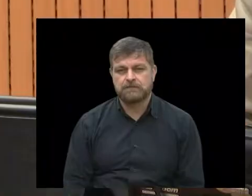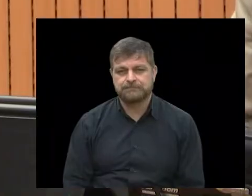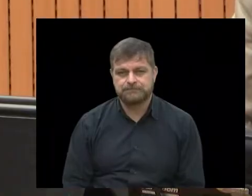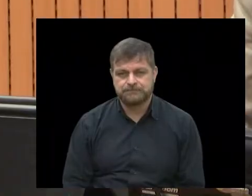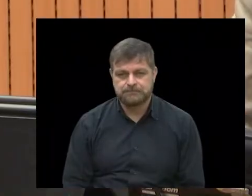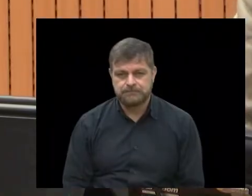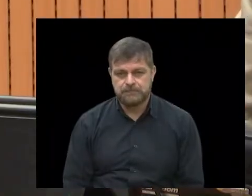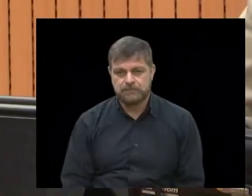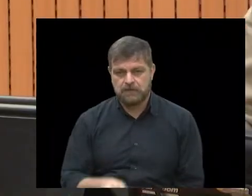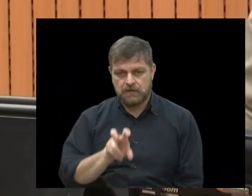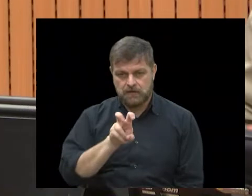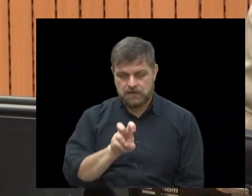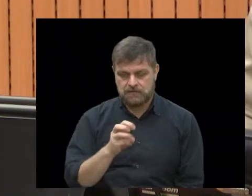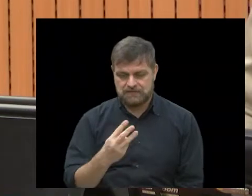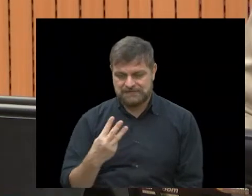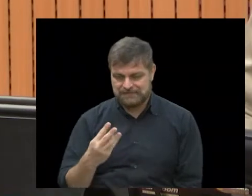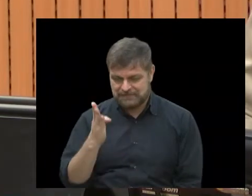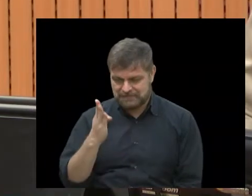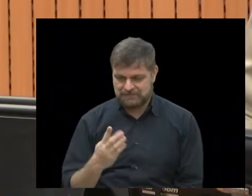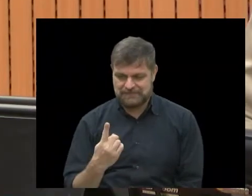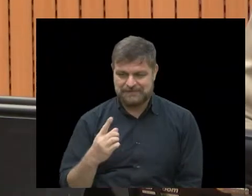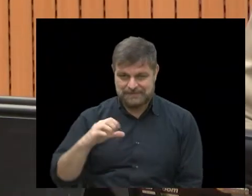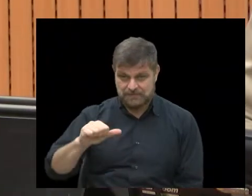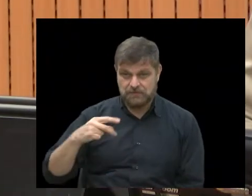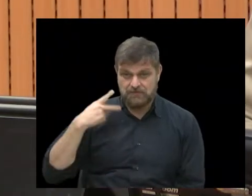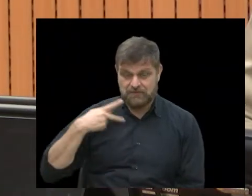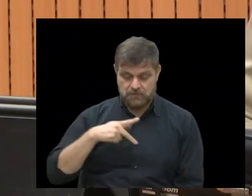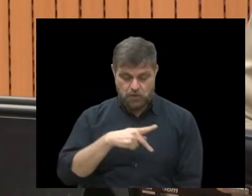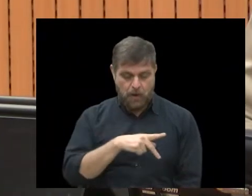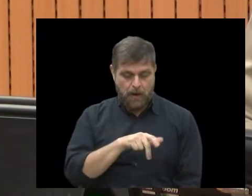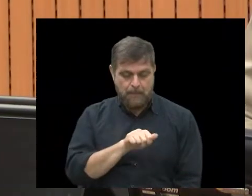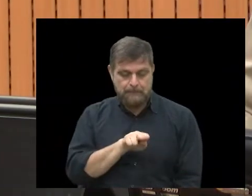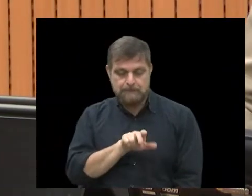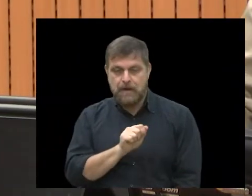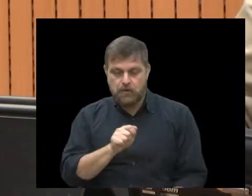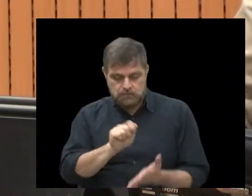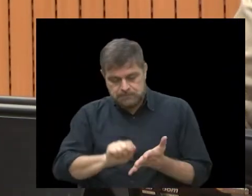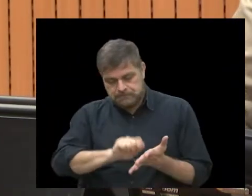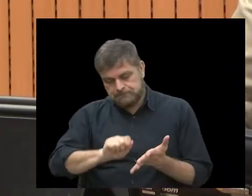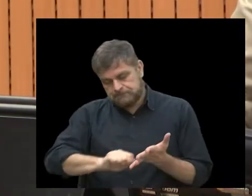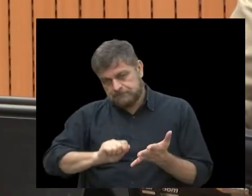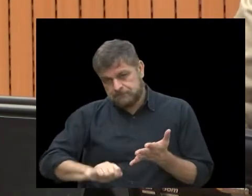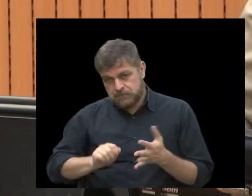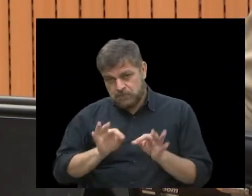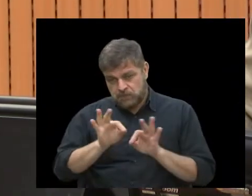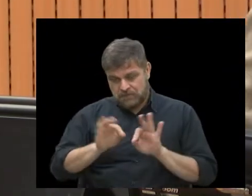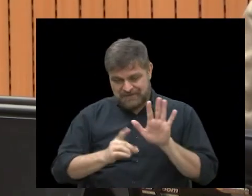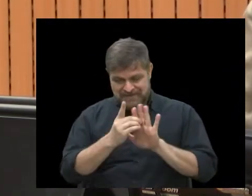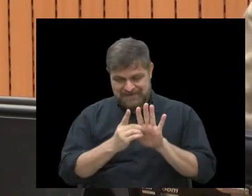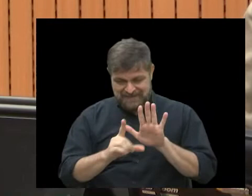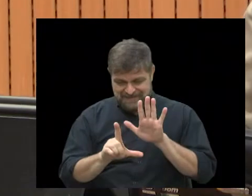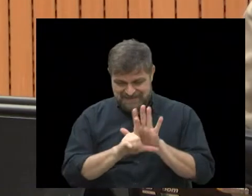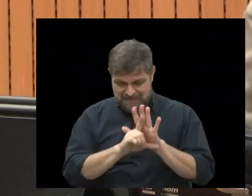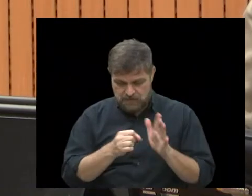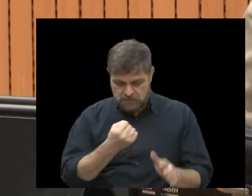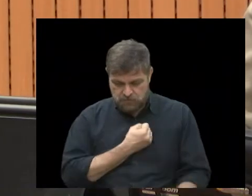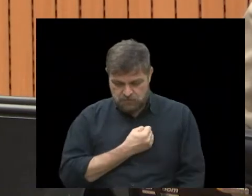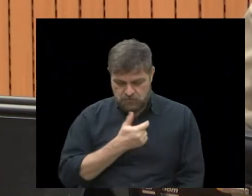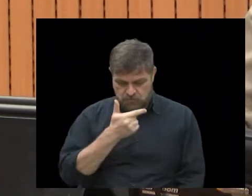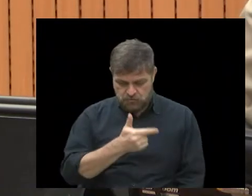Requerimento número 533, 2019, do senhor Paulo Galtério, que requer tramitação do projeto de decreto legislativo